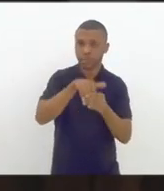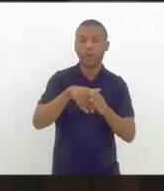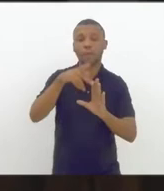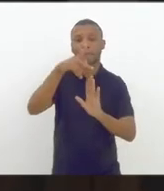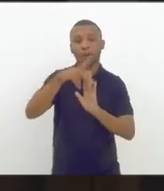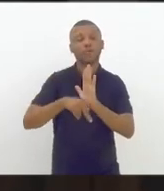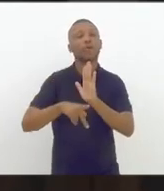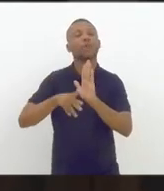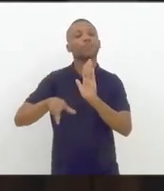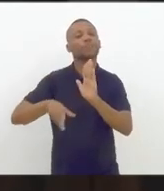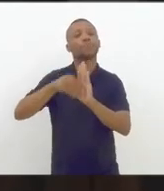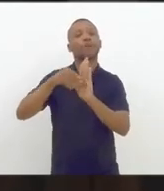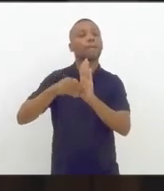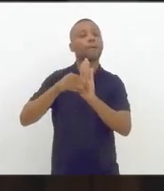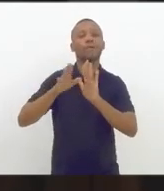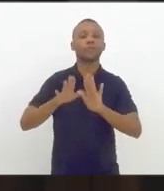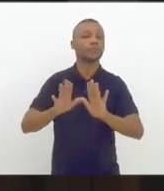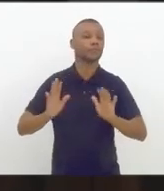assim emendado.